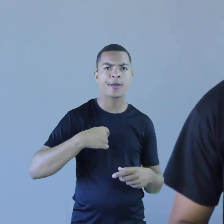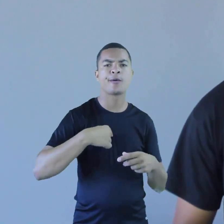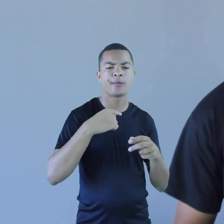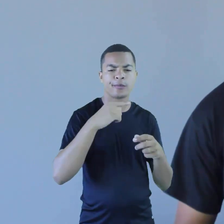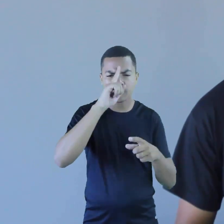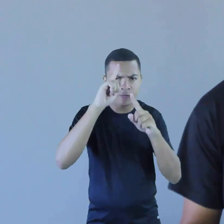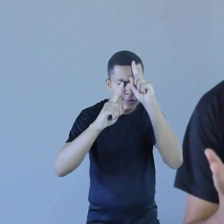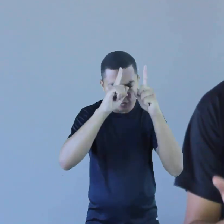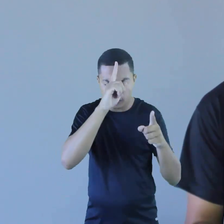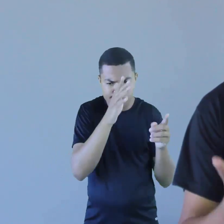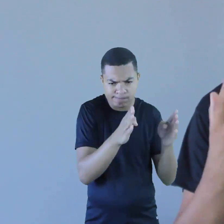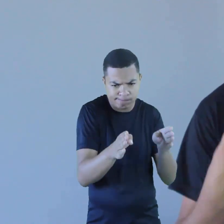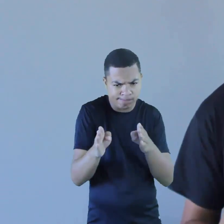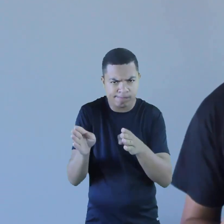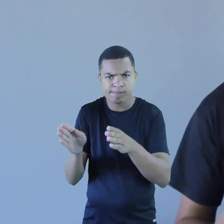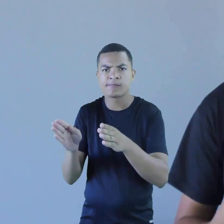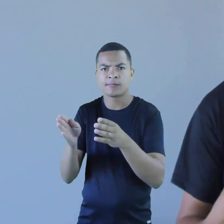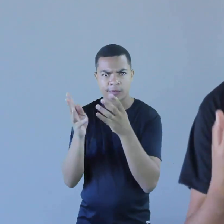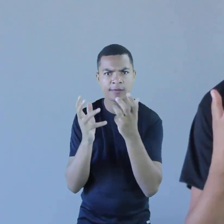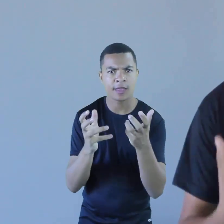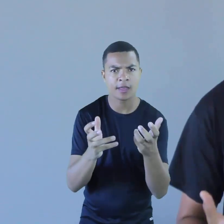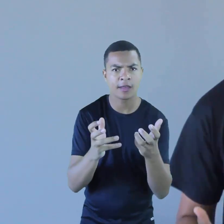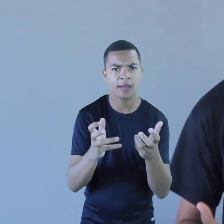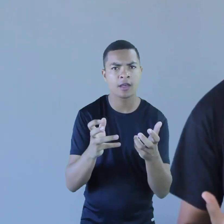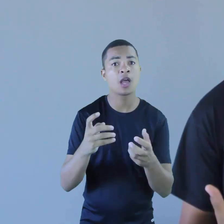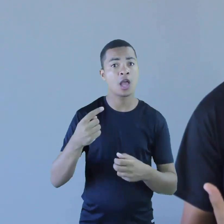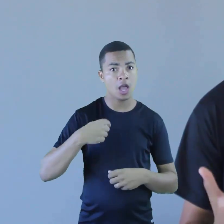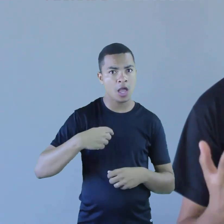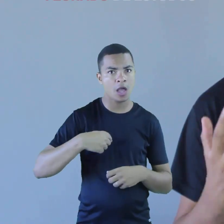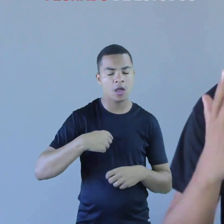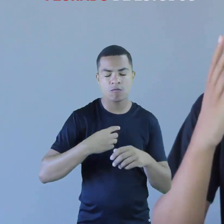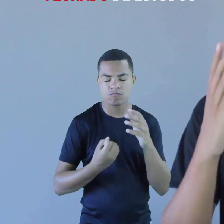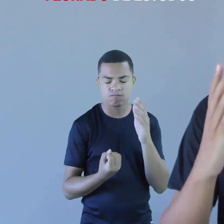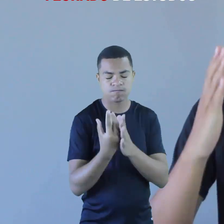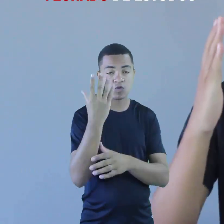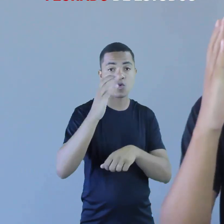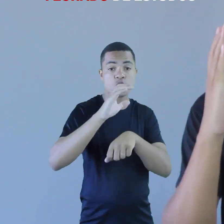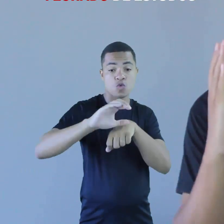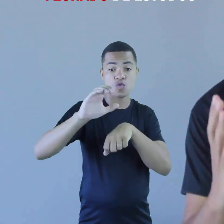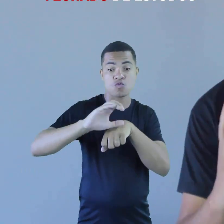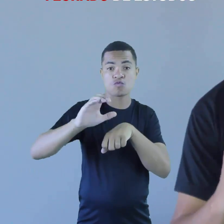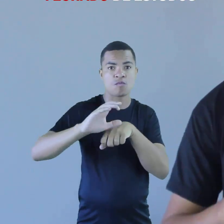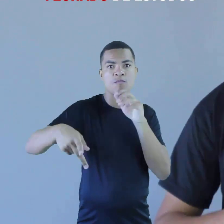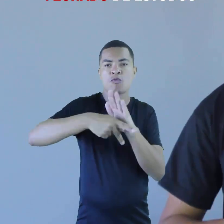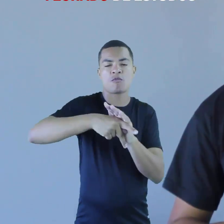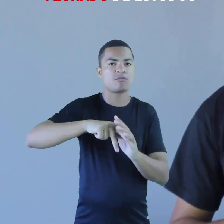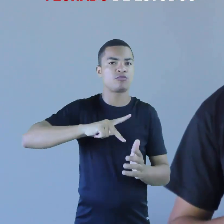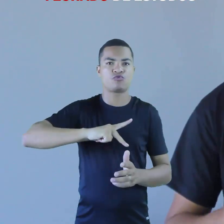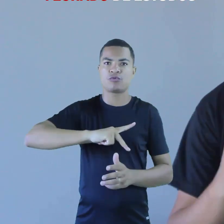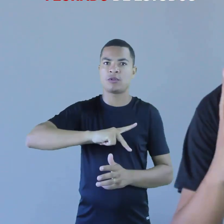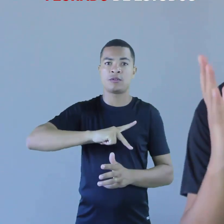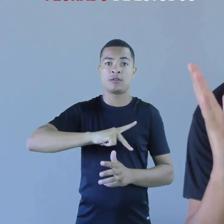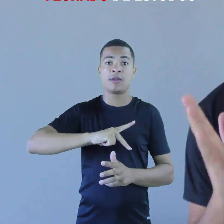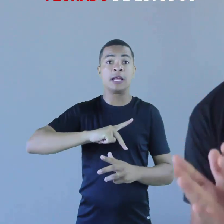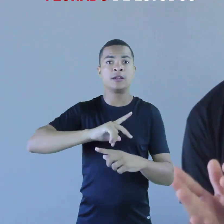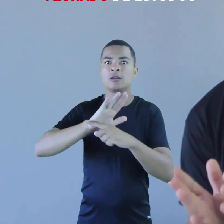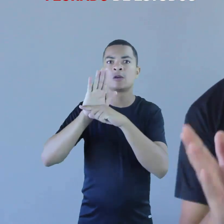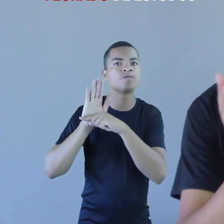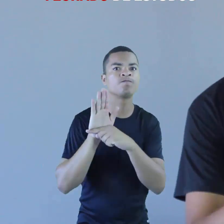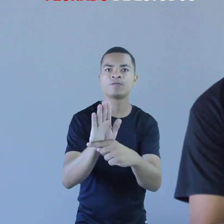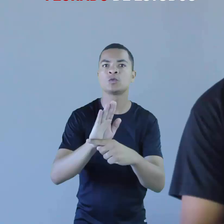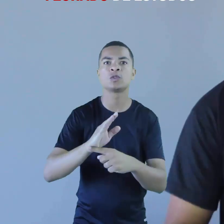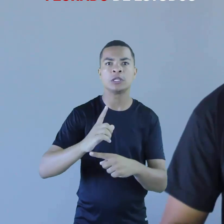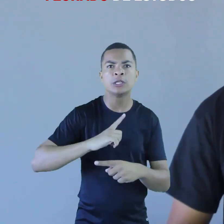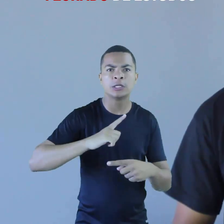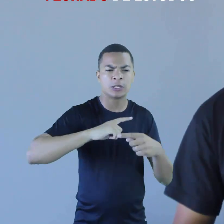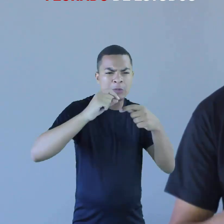fluentes na Libras e se aprofundar nos meus métodos e nas minhas técnicas, eu criei um programa fechado de estudos, que é bem detalhado